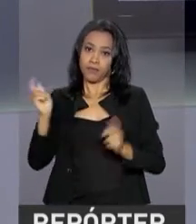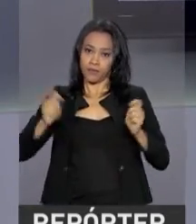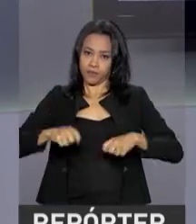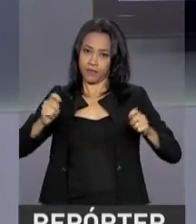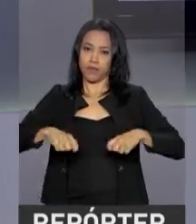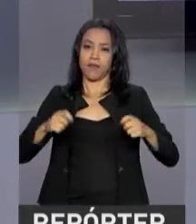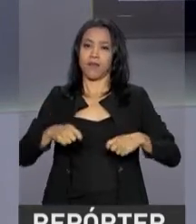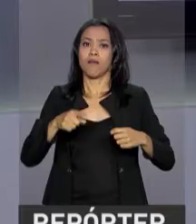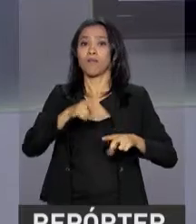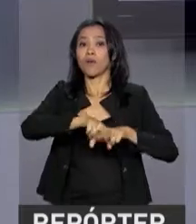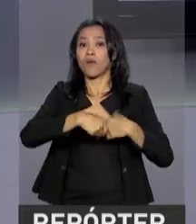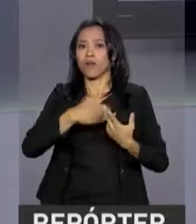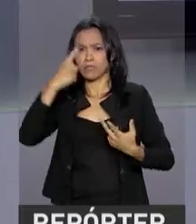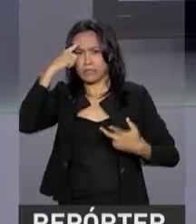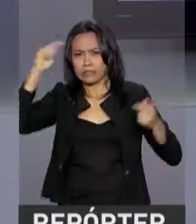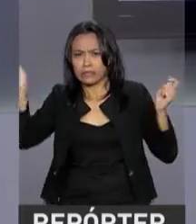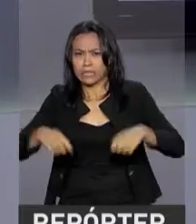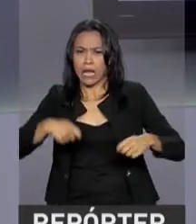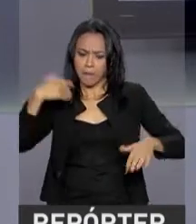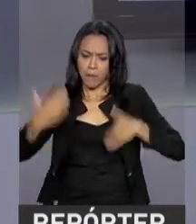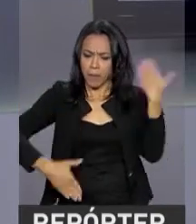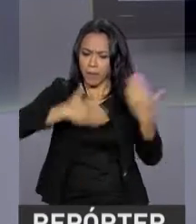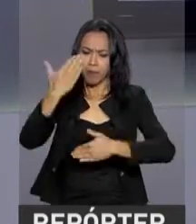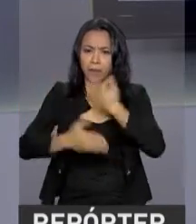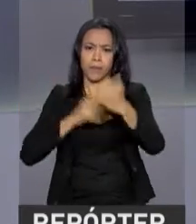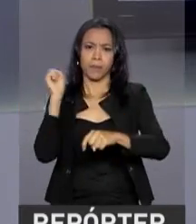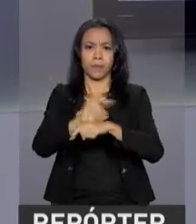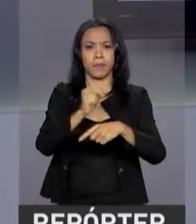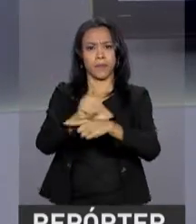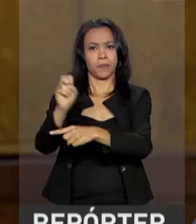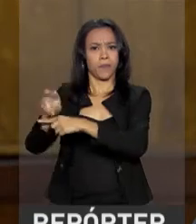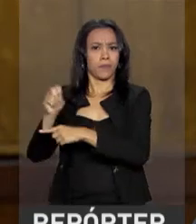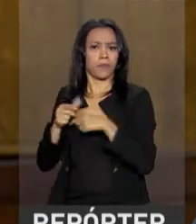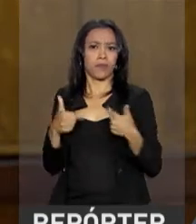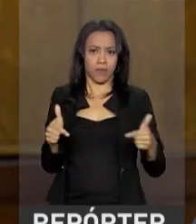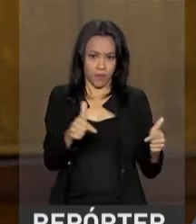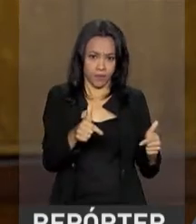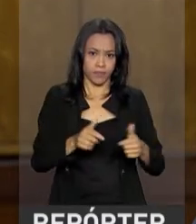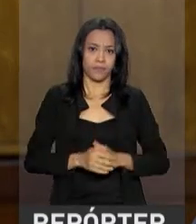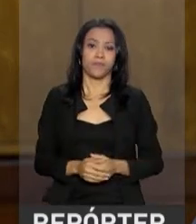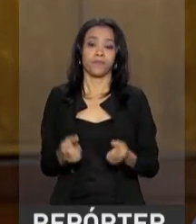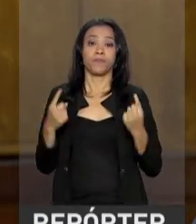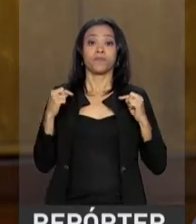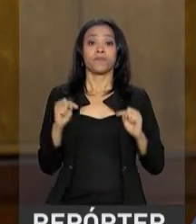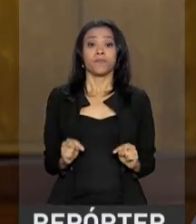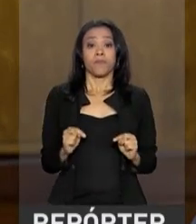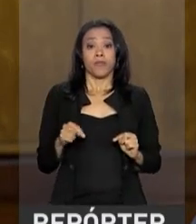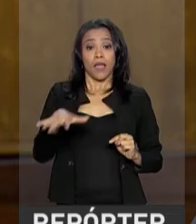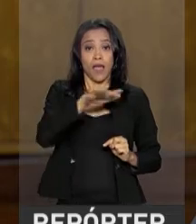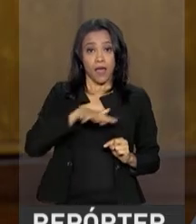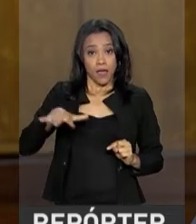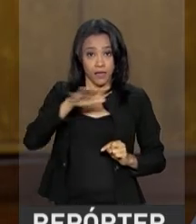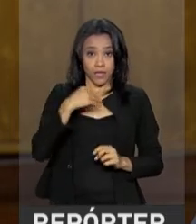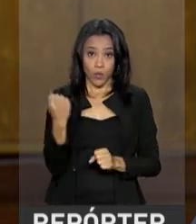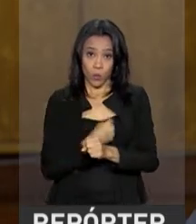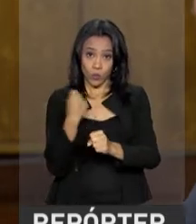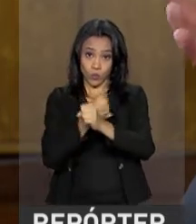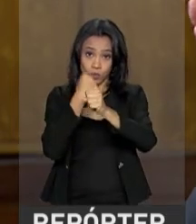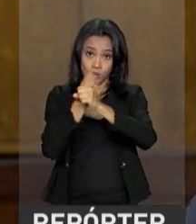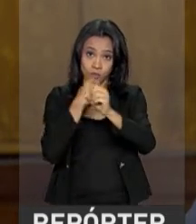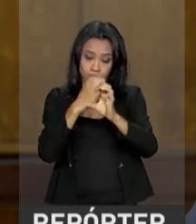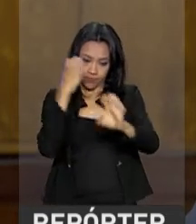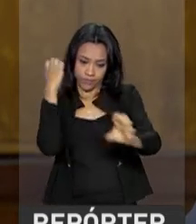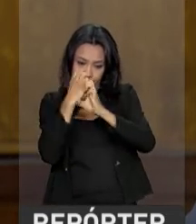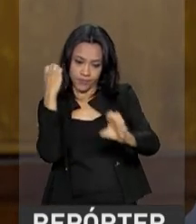pela grande capacidade de geração de empregos na construção civil é uma das atividades que mais